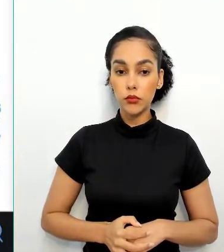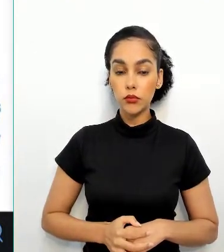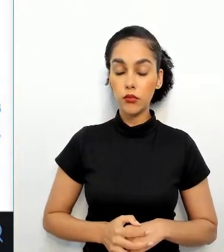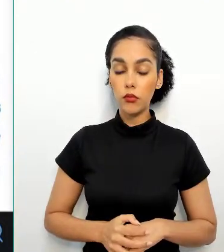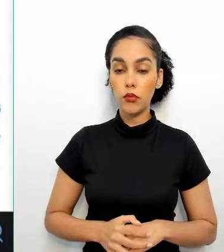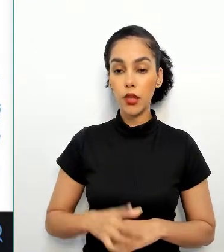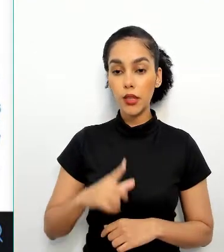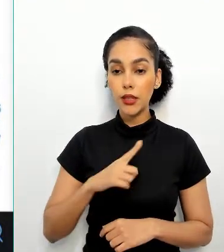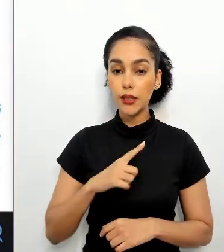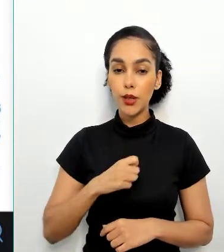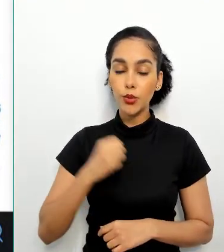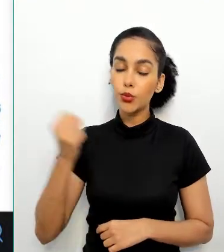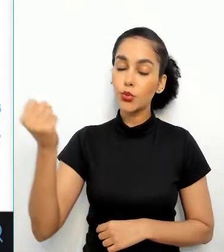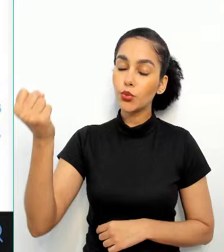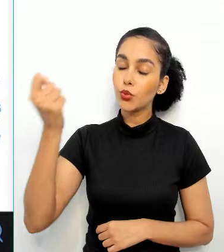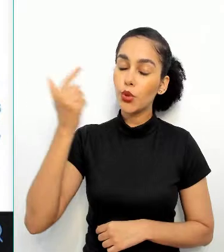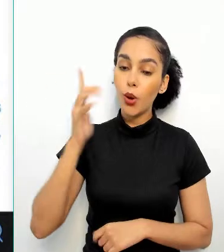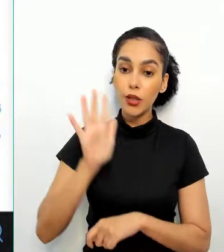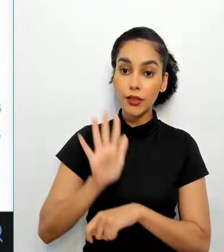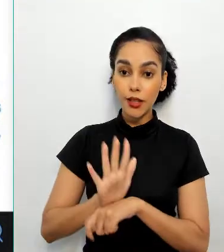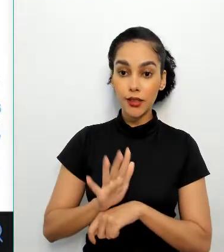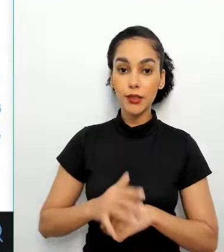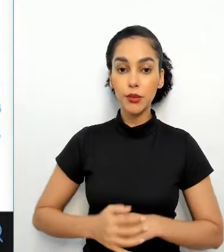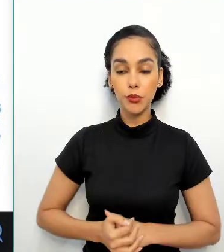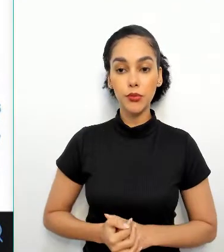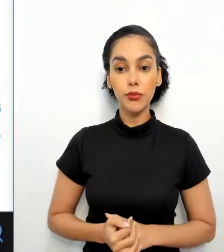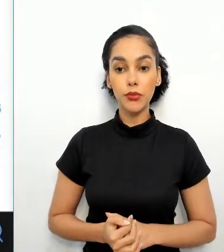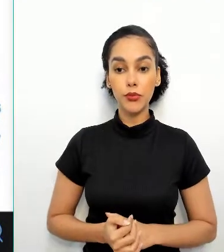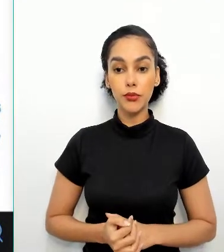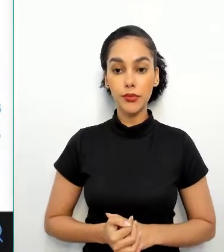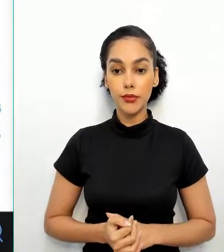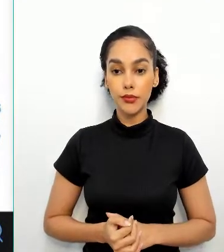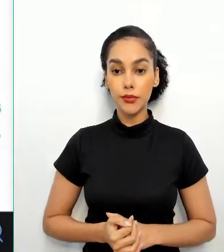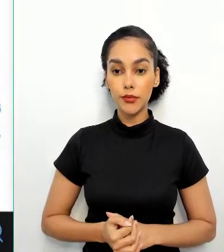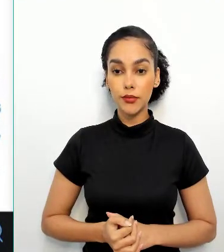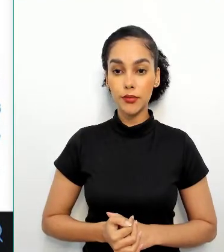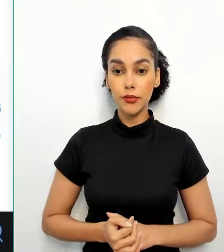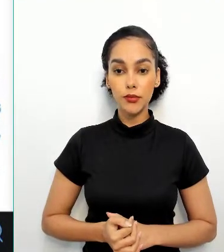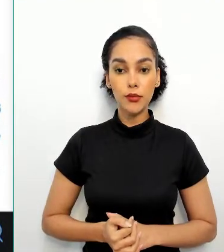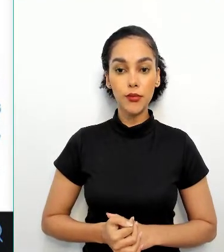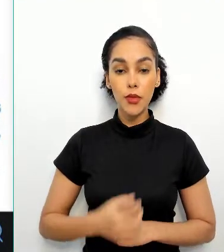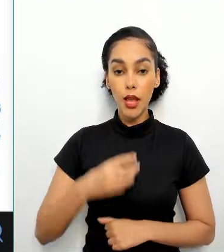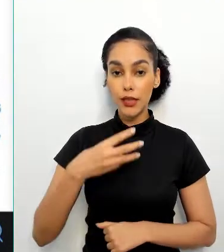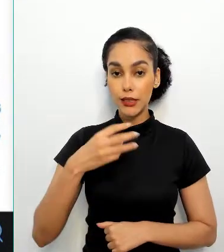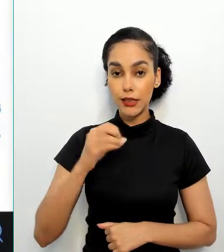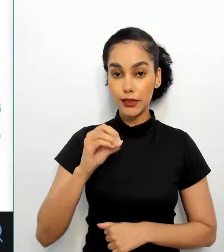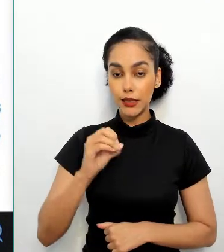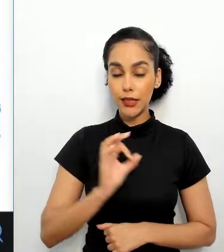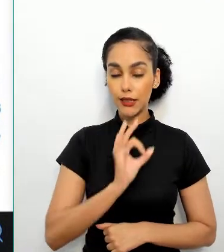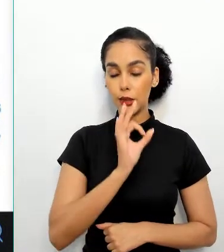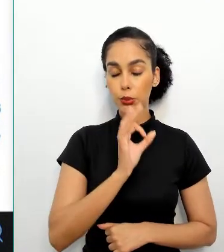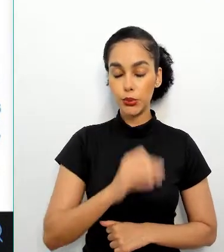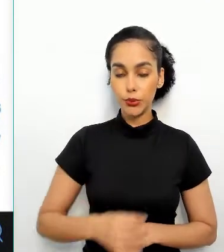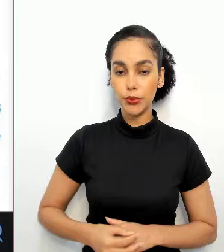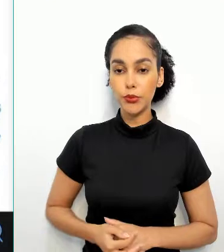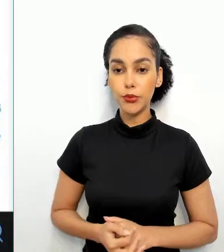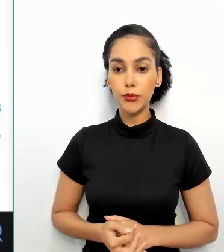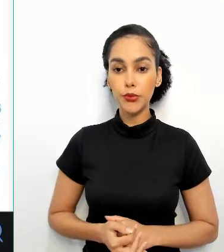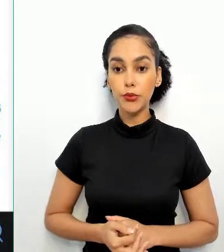E aí ele está dizendo que forma, esse sol da tarde forma com o sol a pino 30